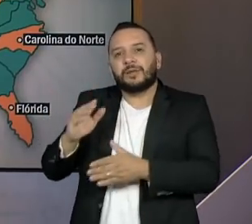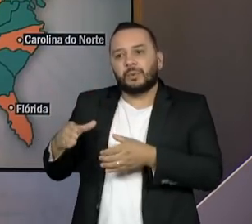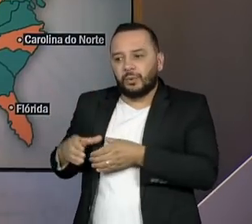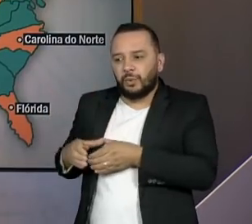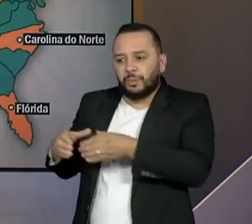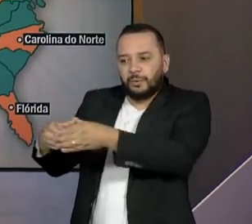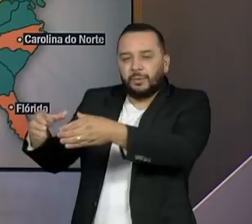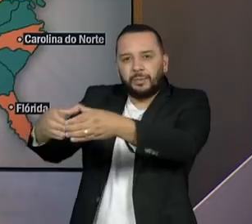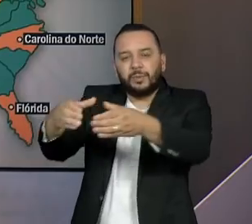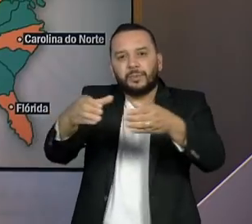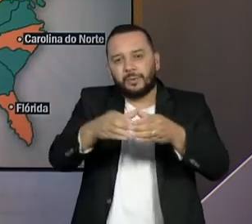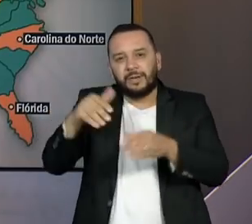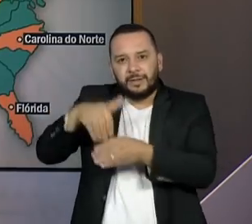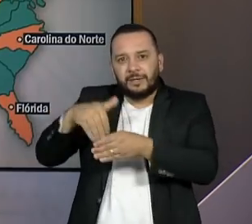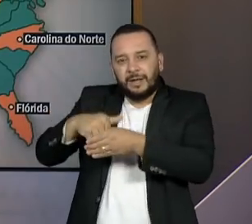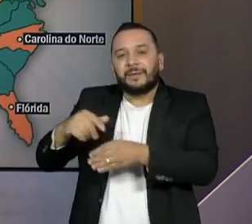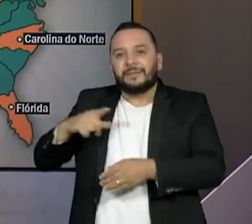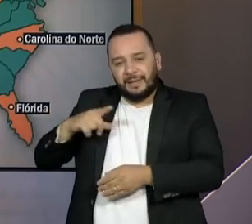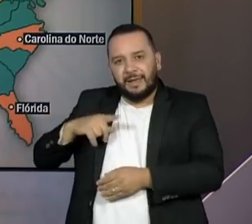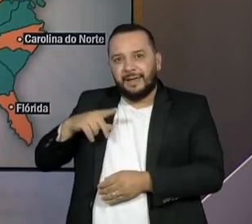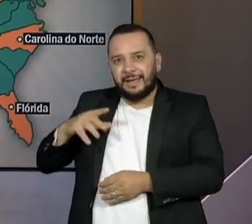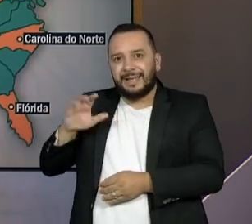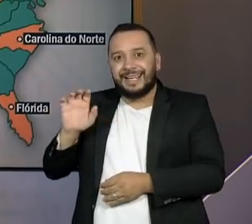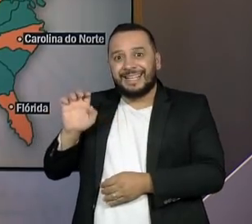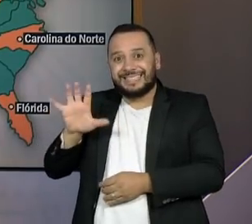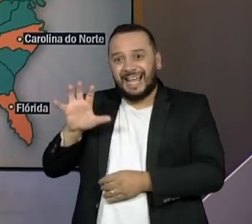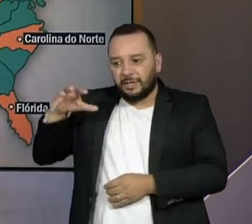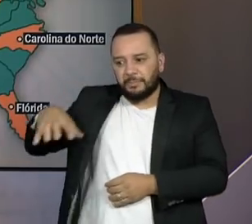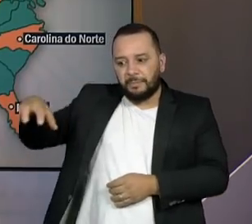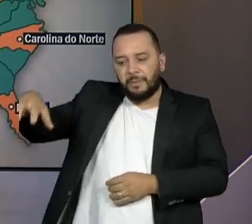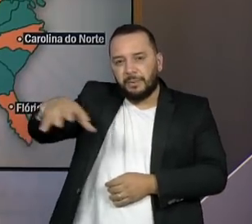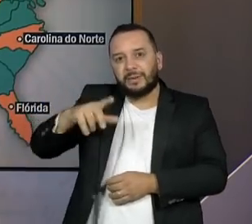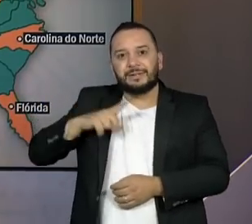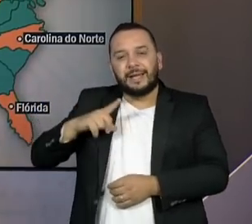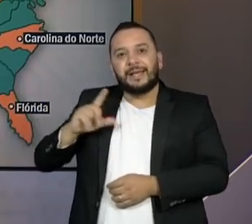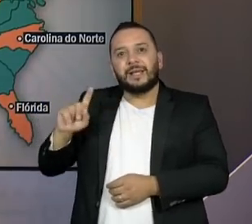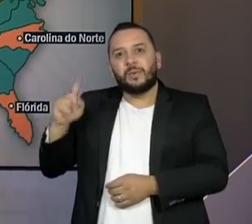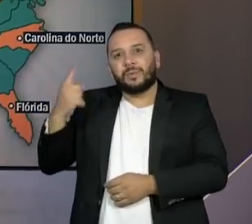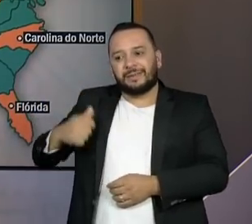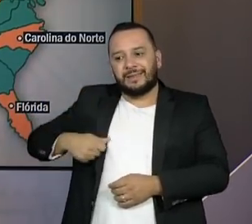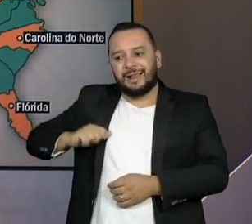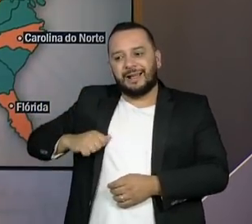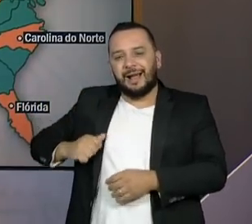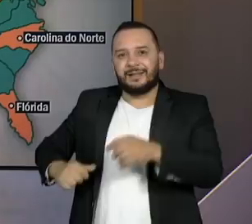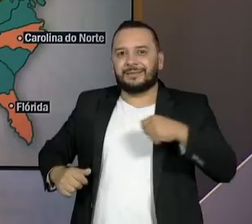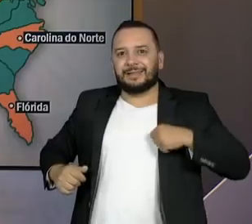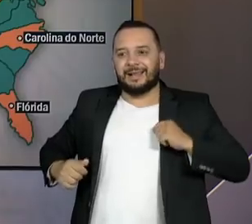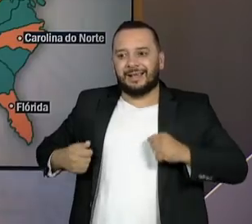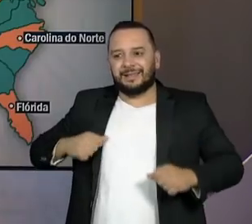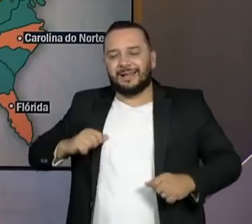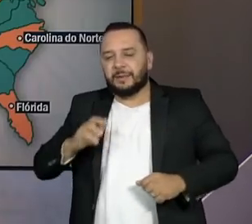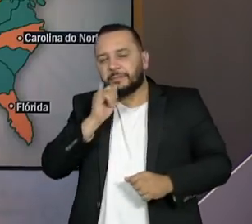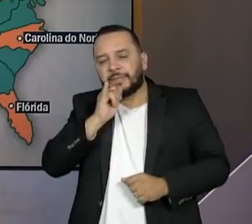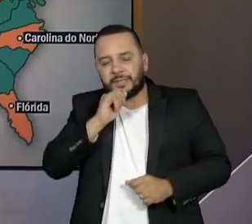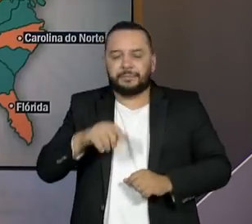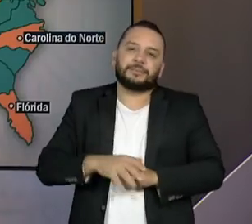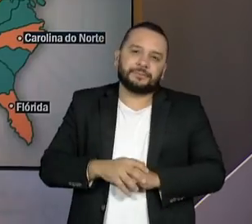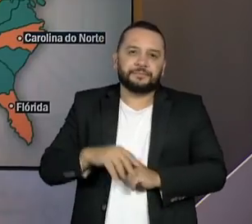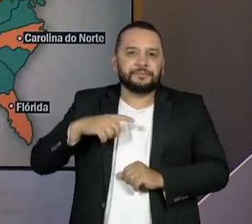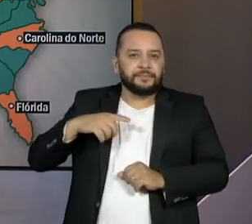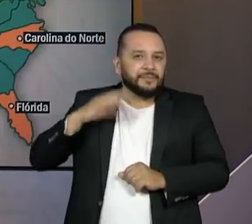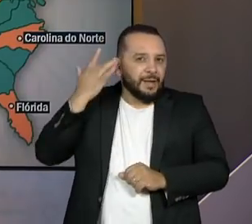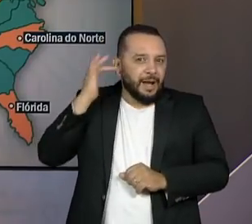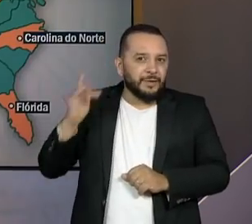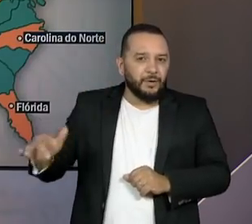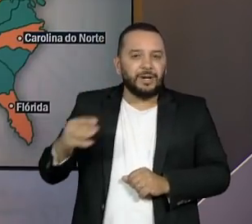tem um número de delegados conforme a população. Por isso, alguns estados valem mais que outros. Por exemplo, a Califórnia, com quase